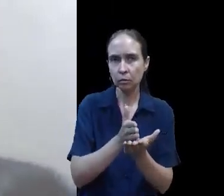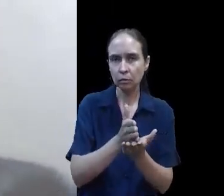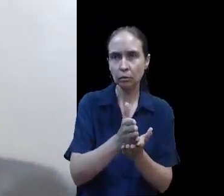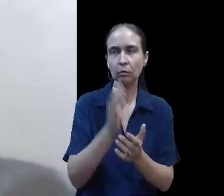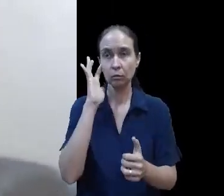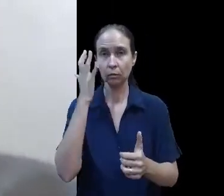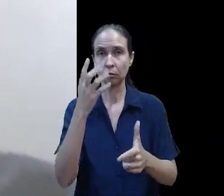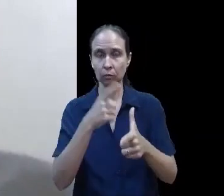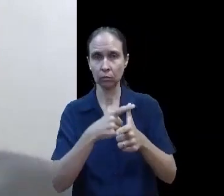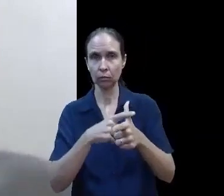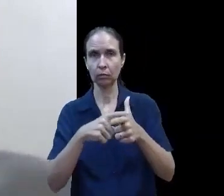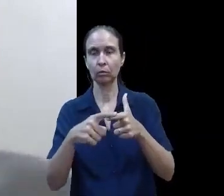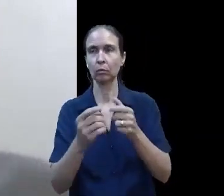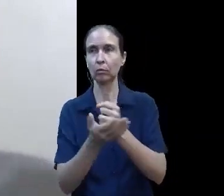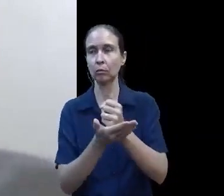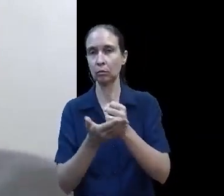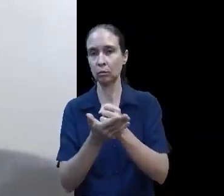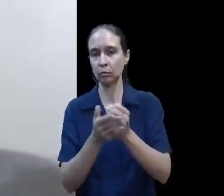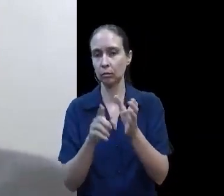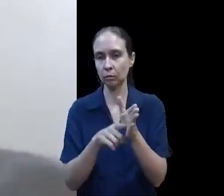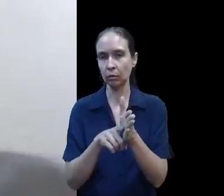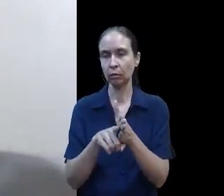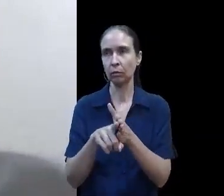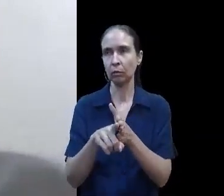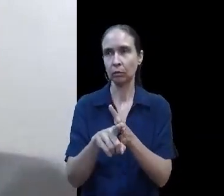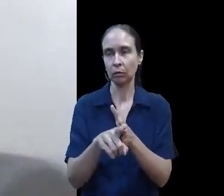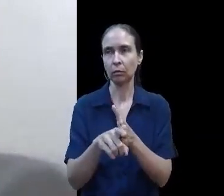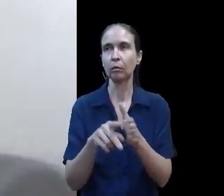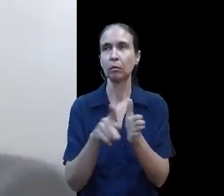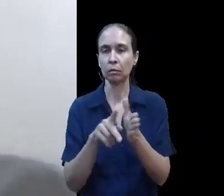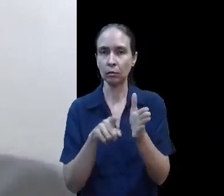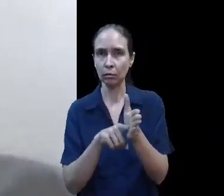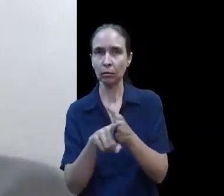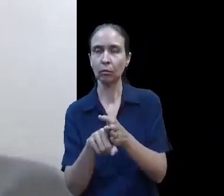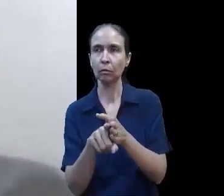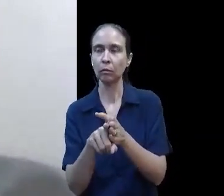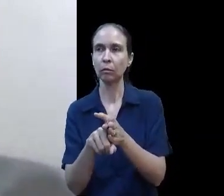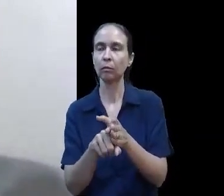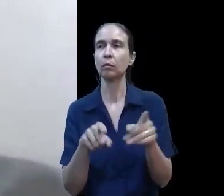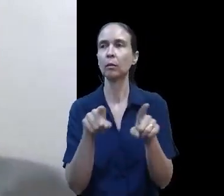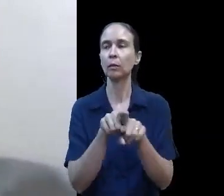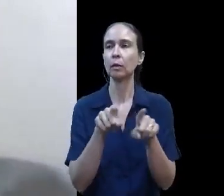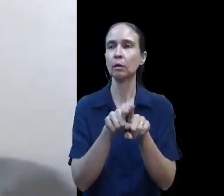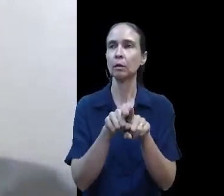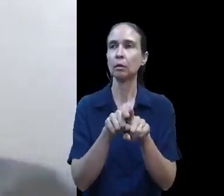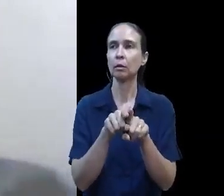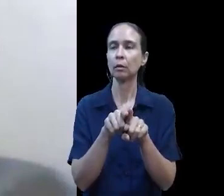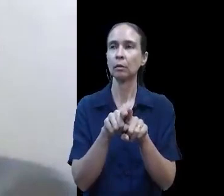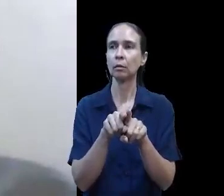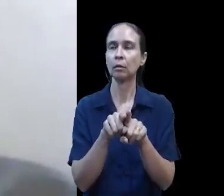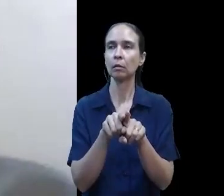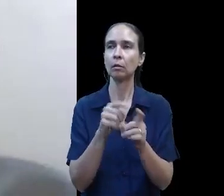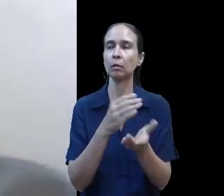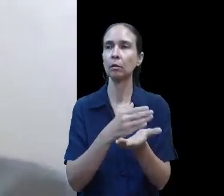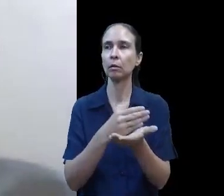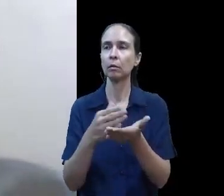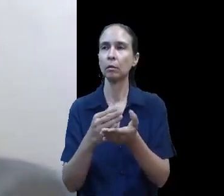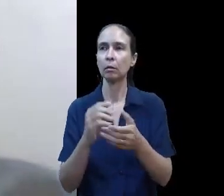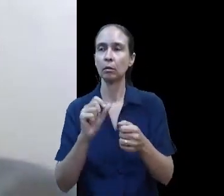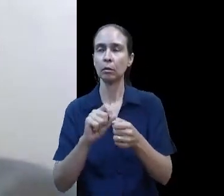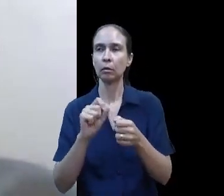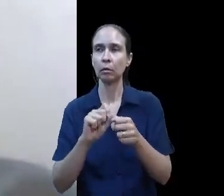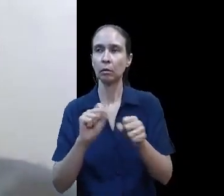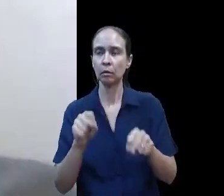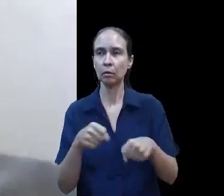no diagnóstico. E também passamos a ter uma atuação mais recente,